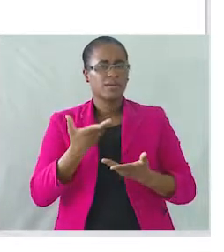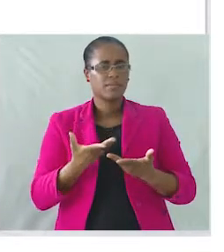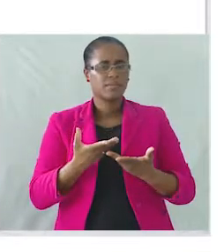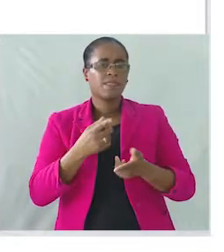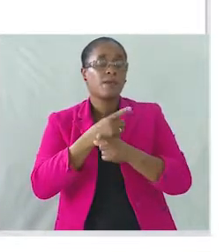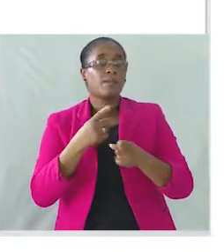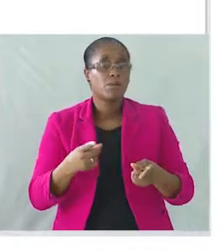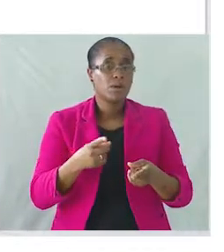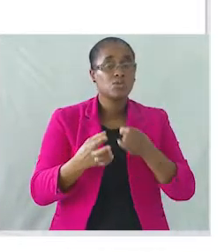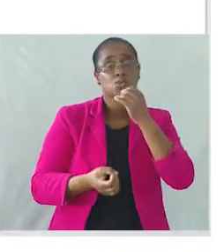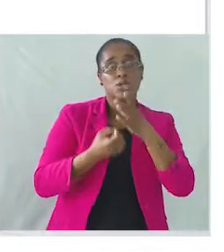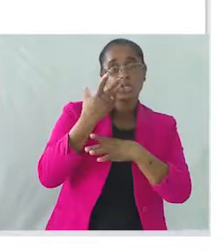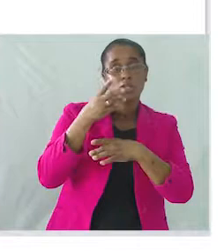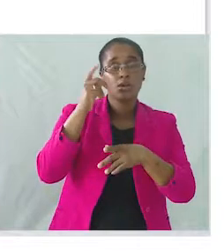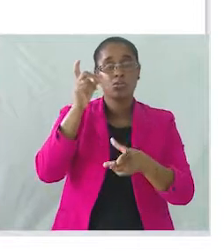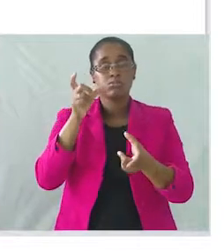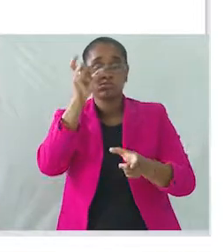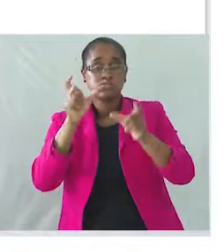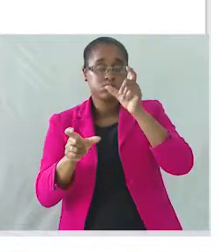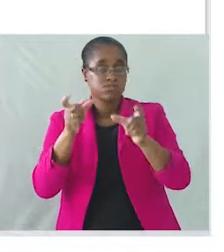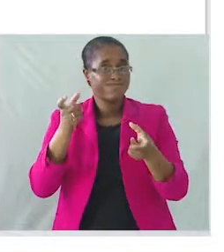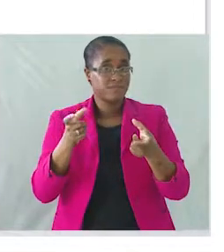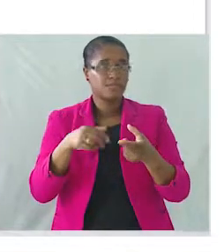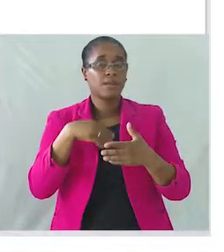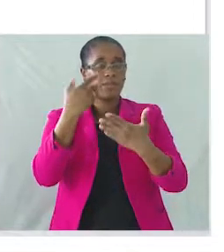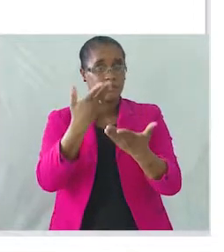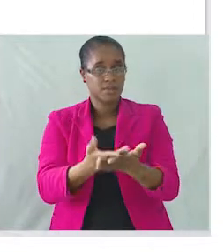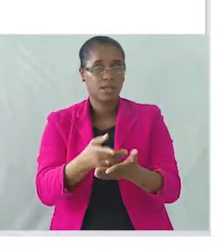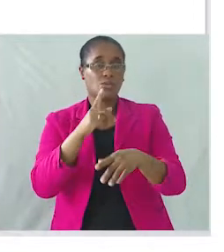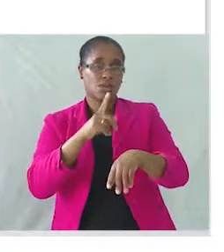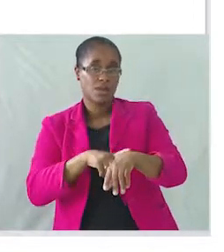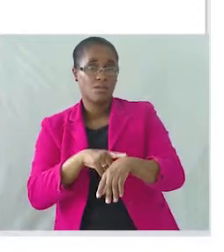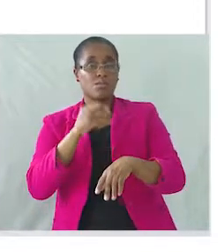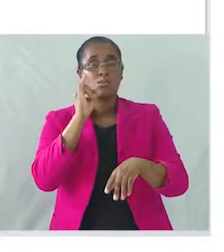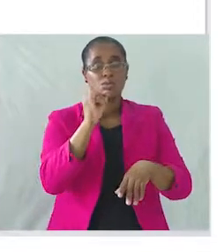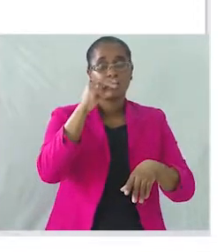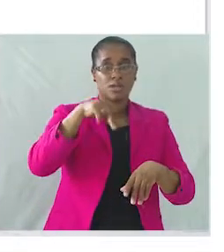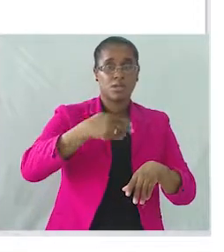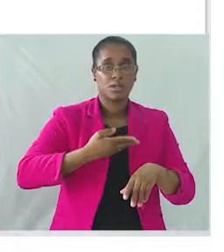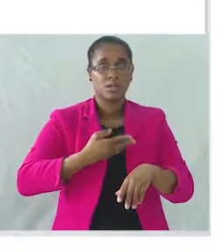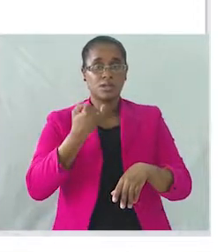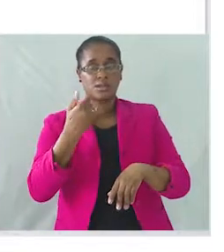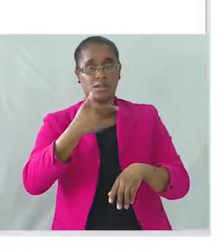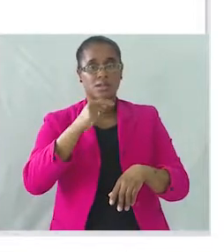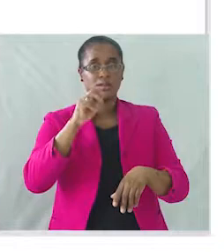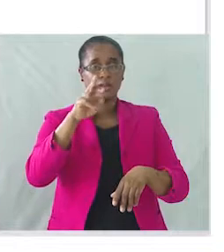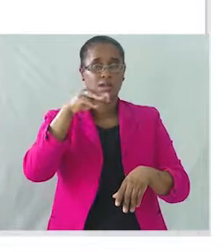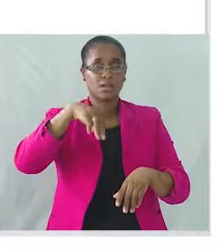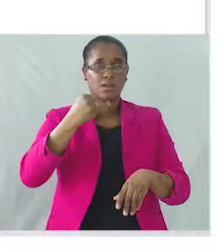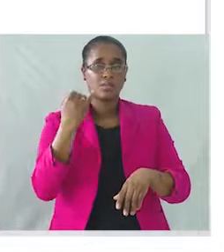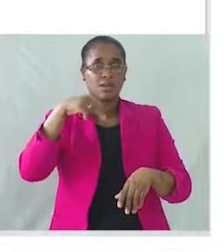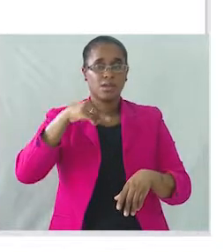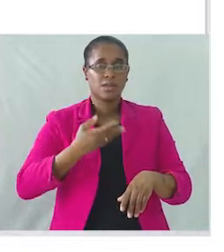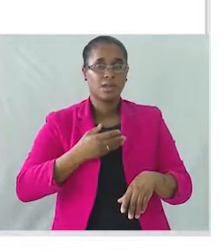popular, apresenta o tempo indeterminado, portanto, o tempo é indeterminado, por isso começa como? Era